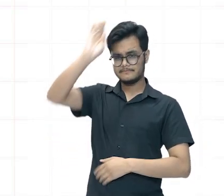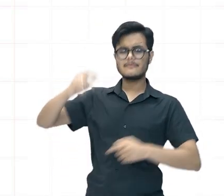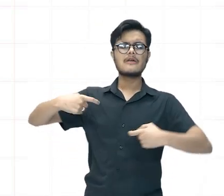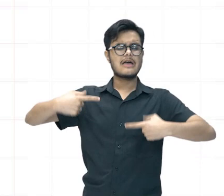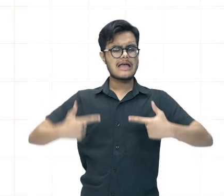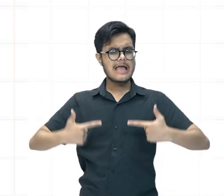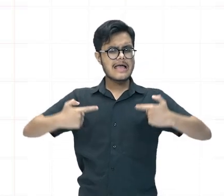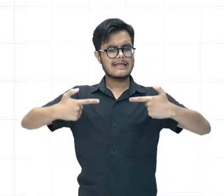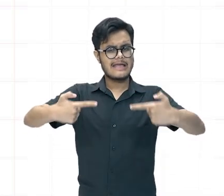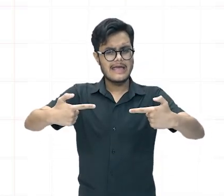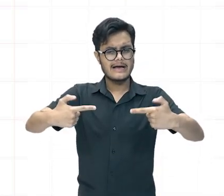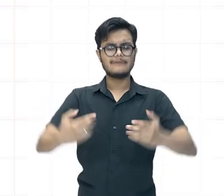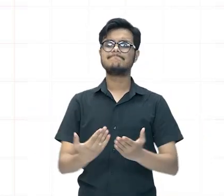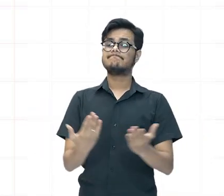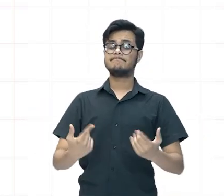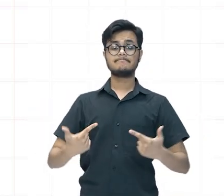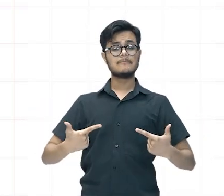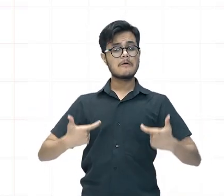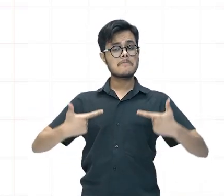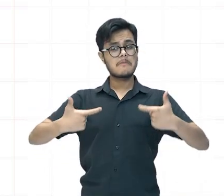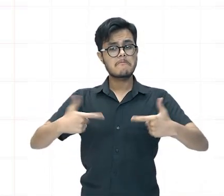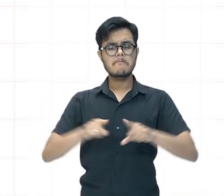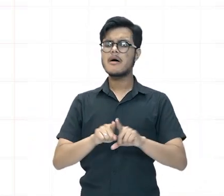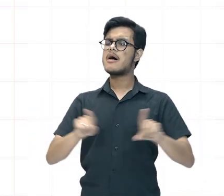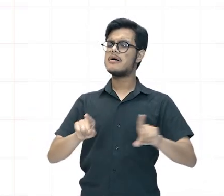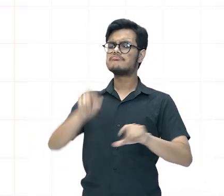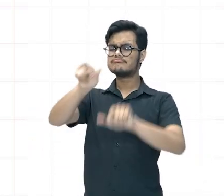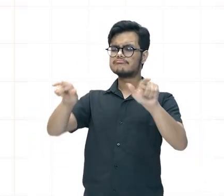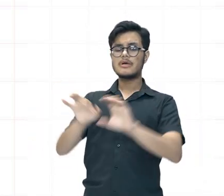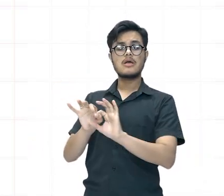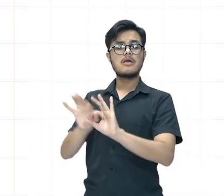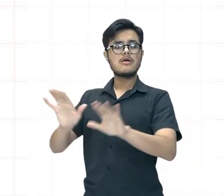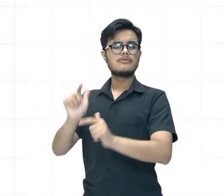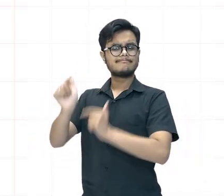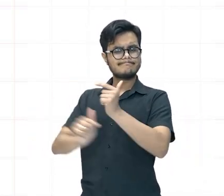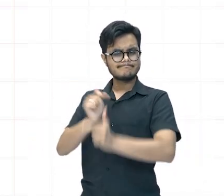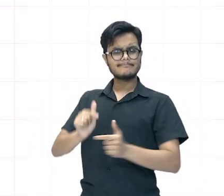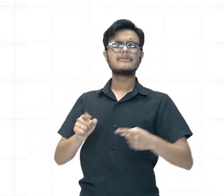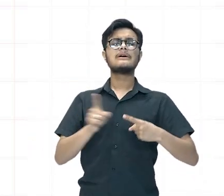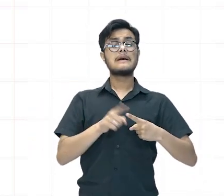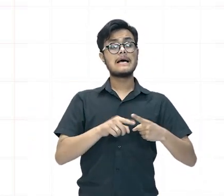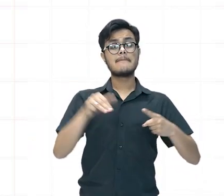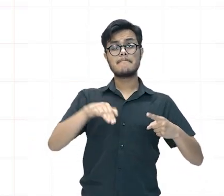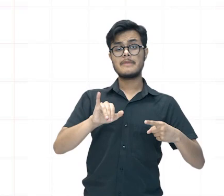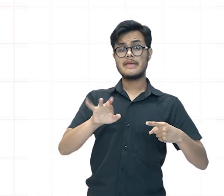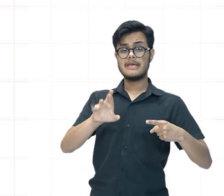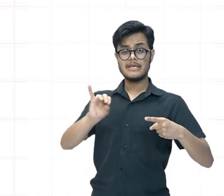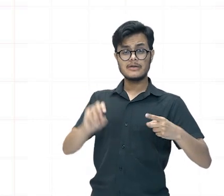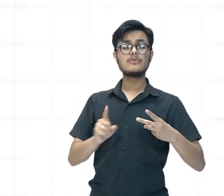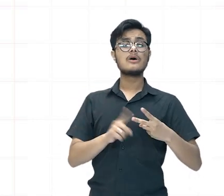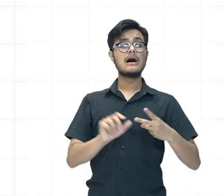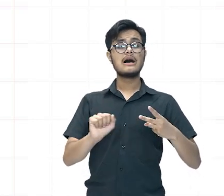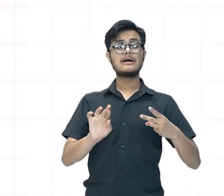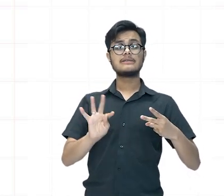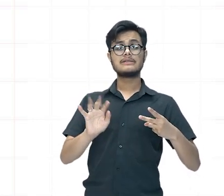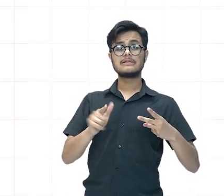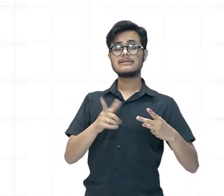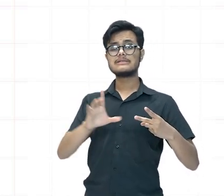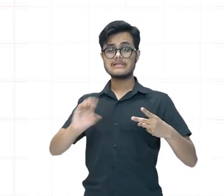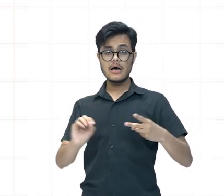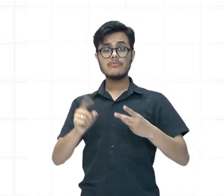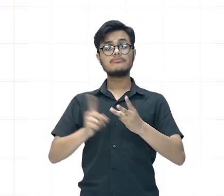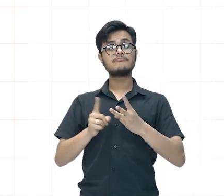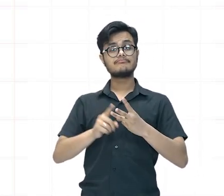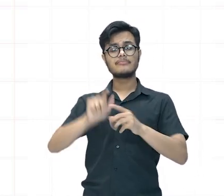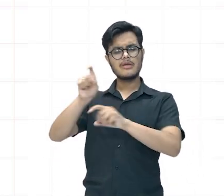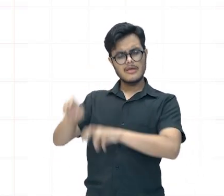guerras. Existiam, entretanto, trabalhadores livres, como os meeiros, os artesãos e os camponeses, que também